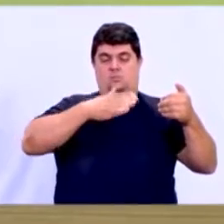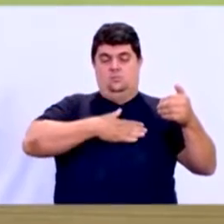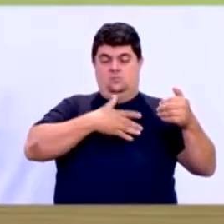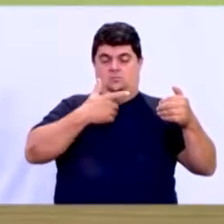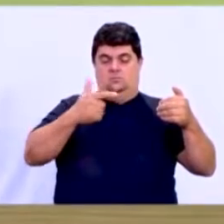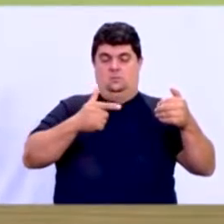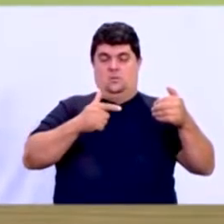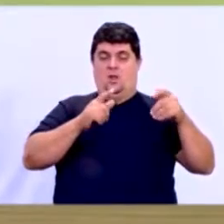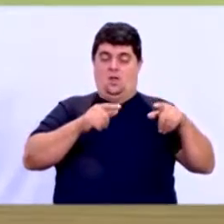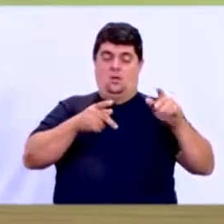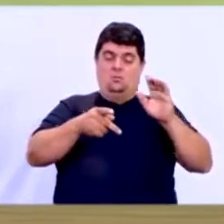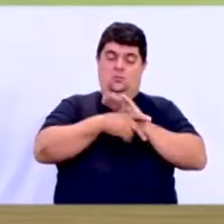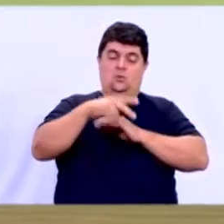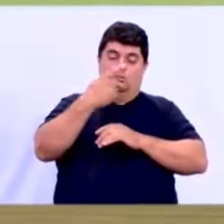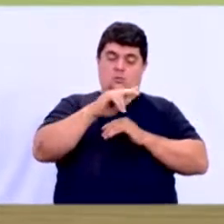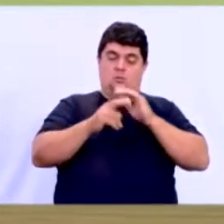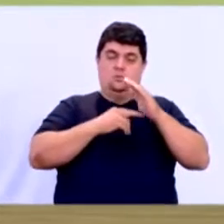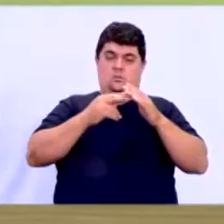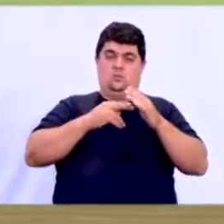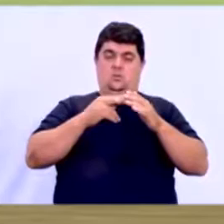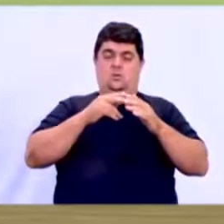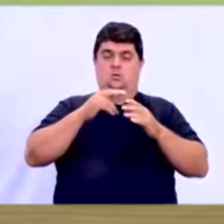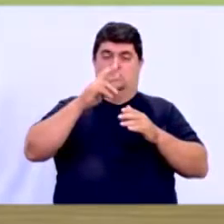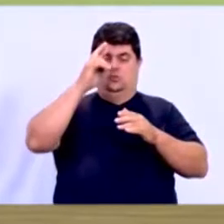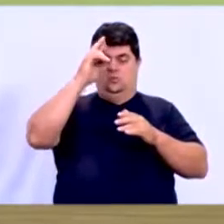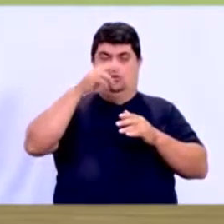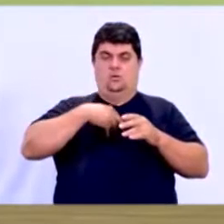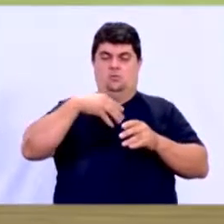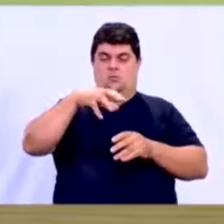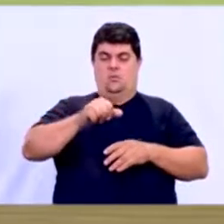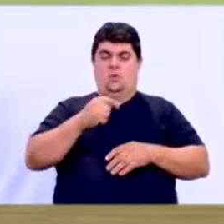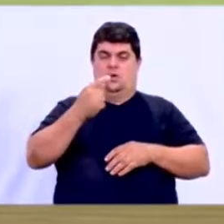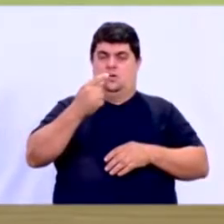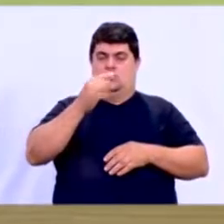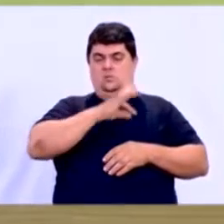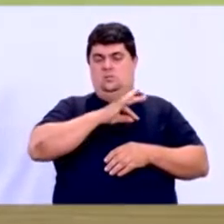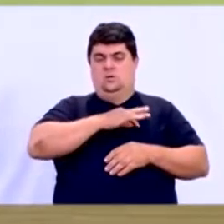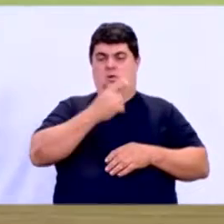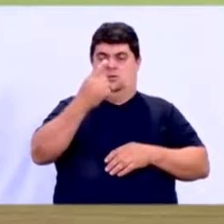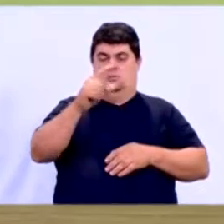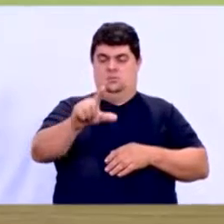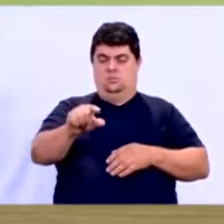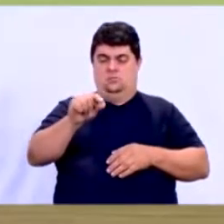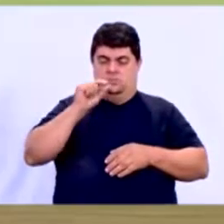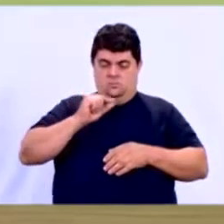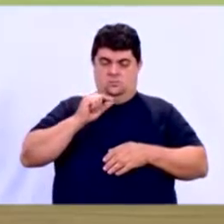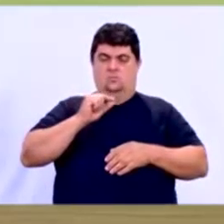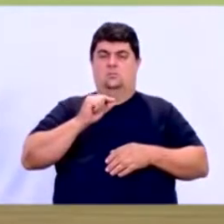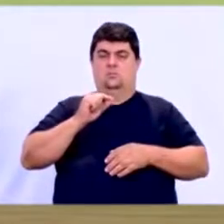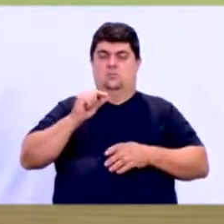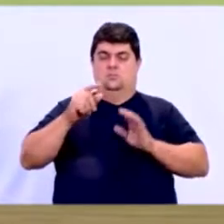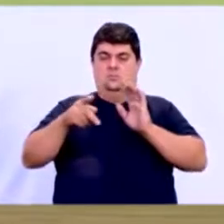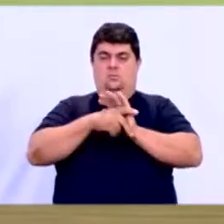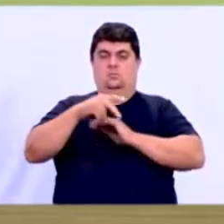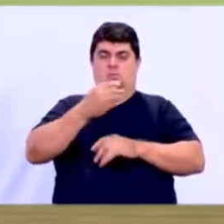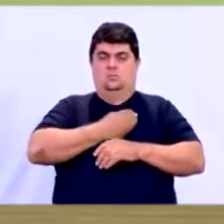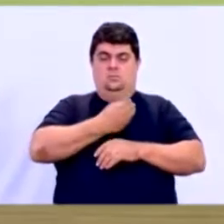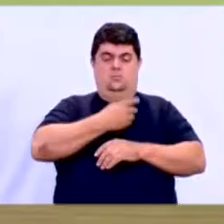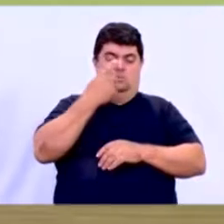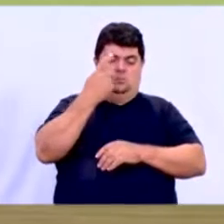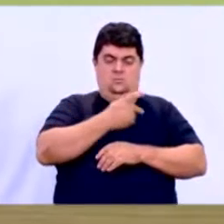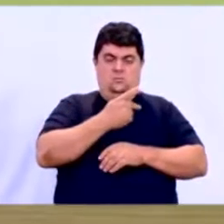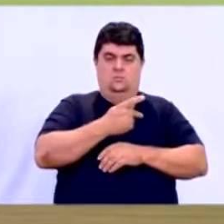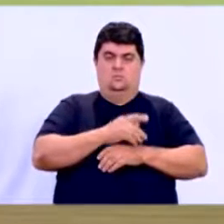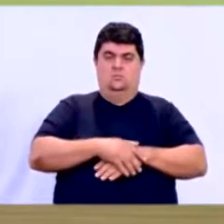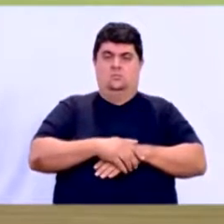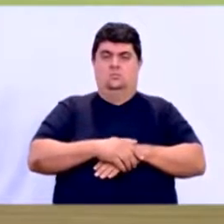O proprietário geralmente faz uma retirada mensal, tipo um salário, que a gente costuma chamar de prolabore, que seria basicamente o salário dele.